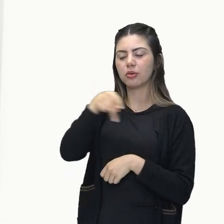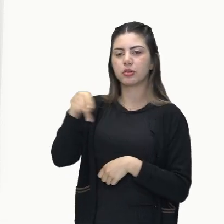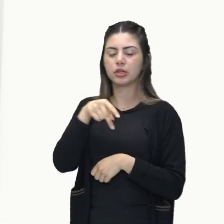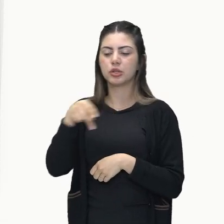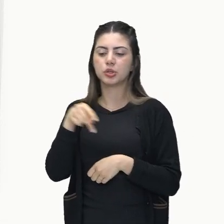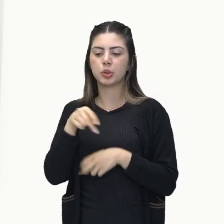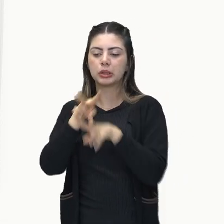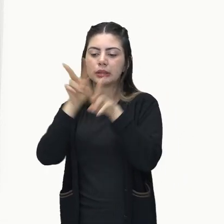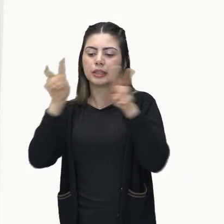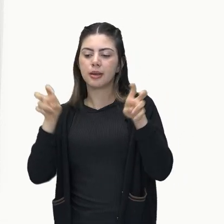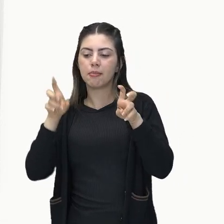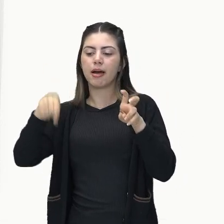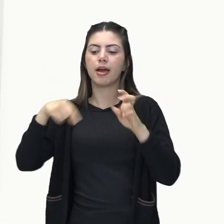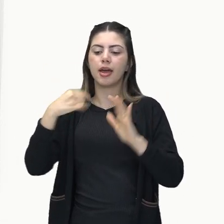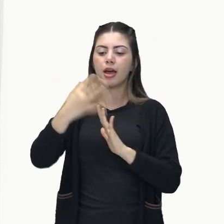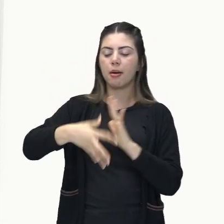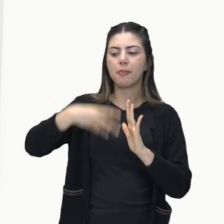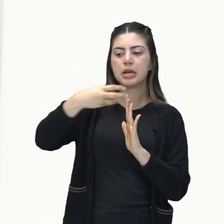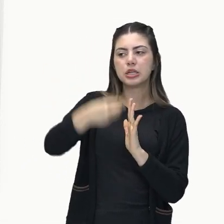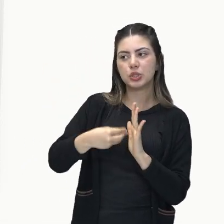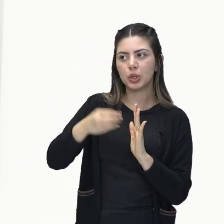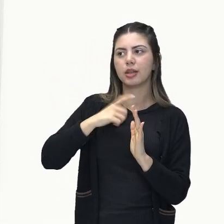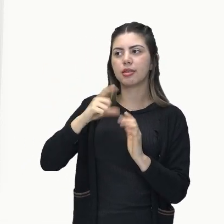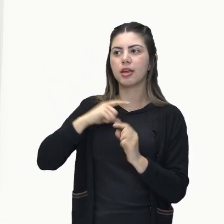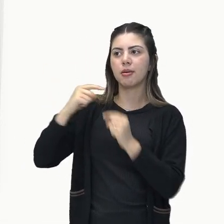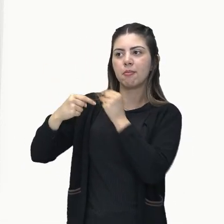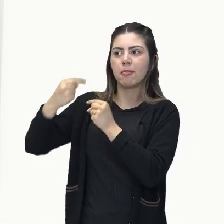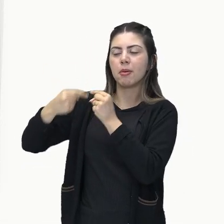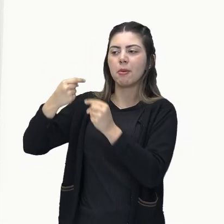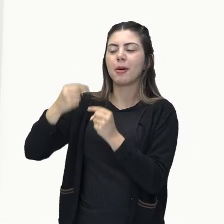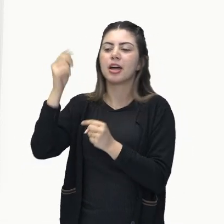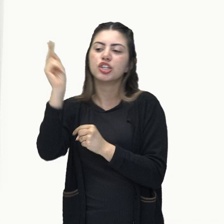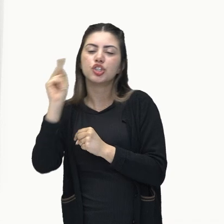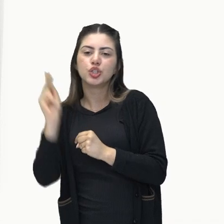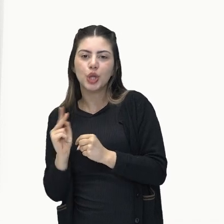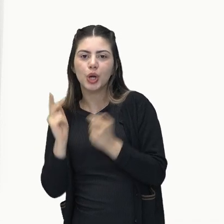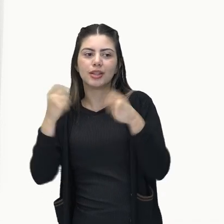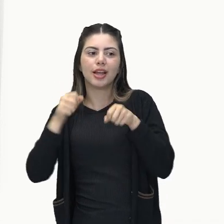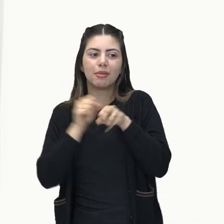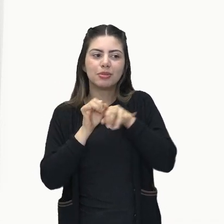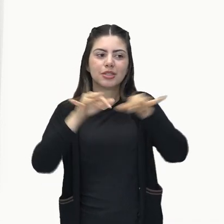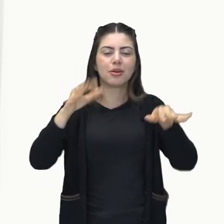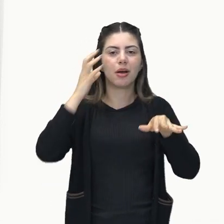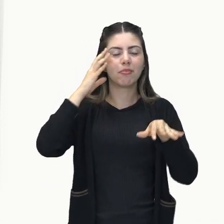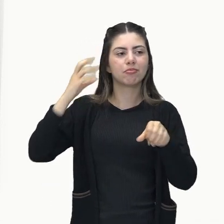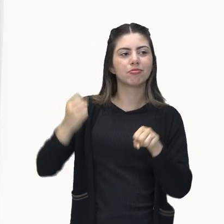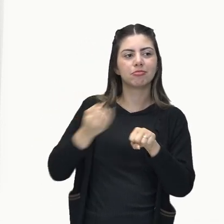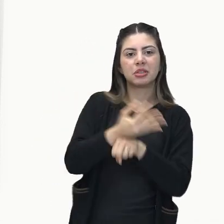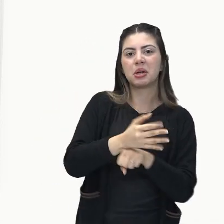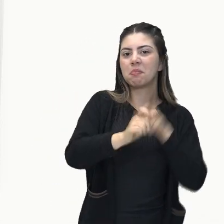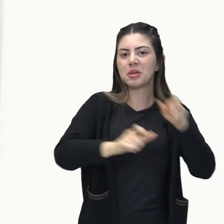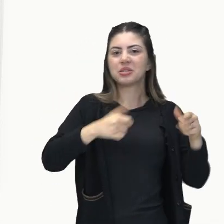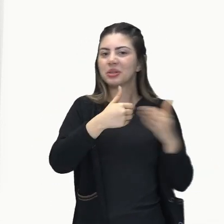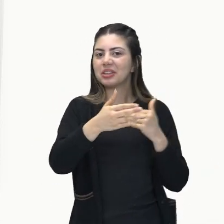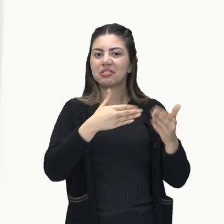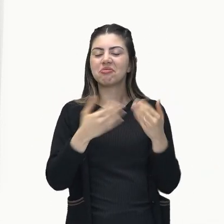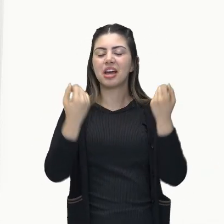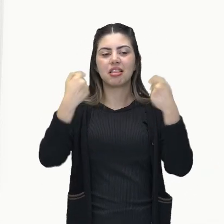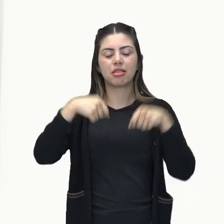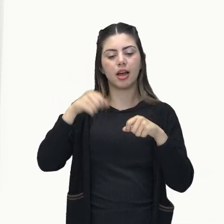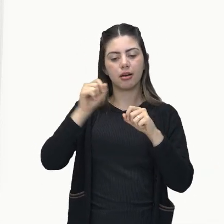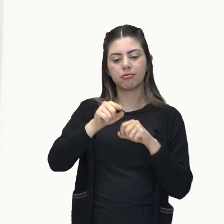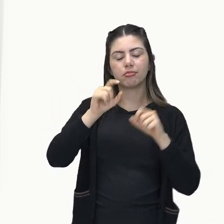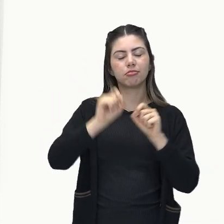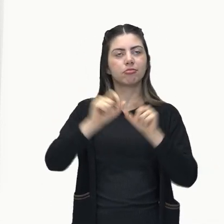lendas amazônicas e divulgando elas por meio de podcast, onde várias pessoas poderiam acessar quando quisessem para ouvir um pouquinho sobre